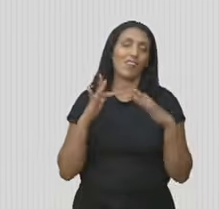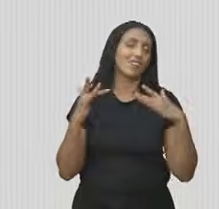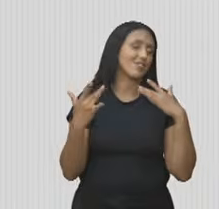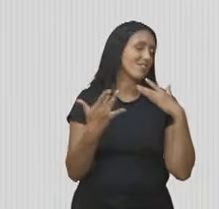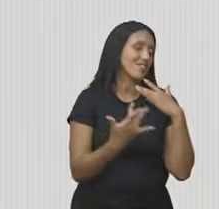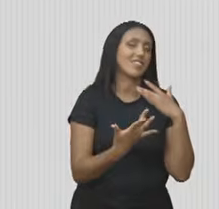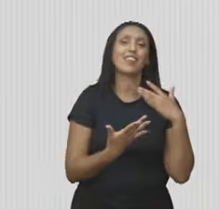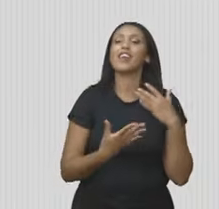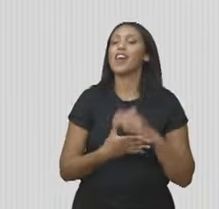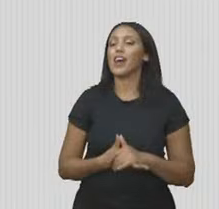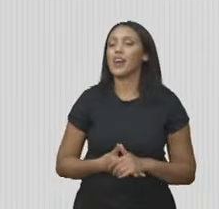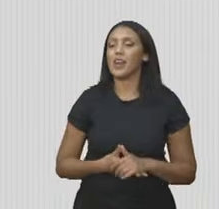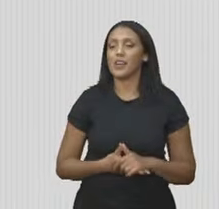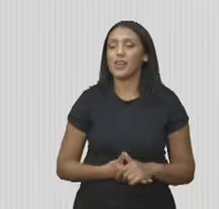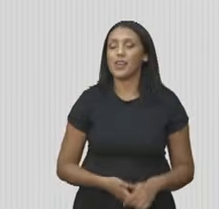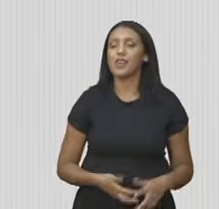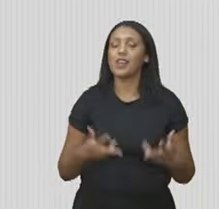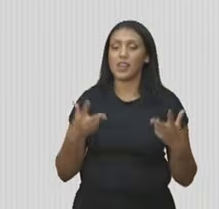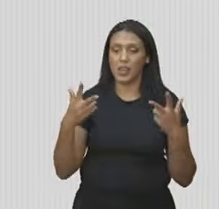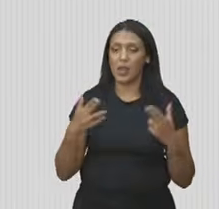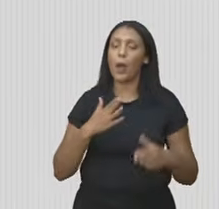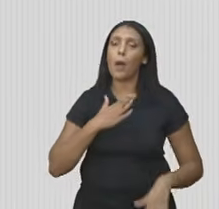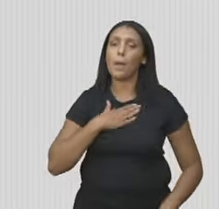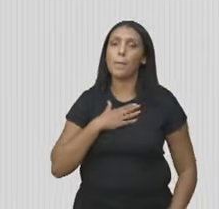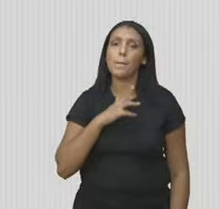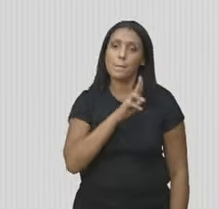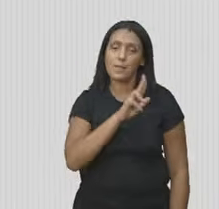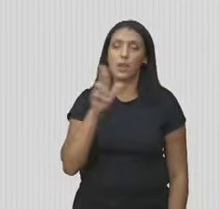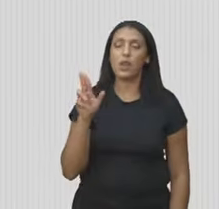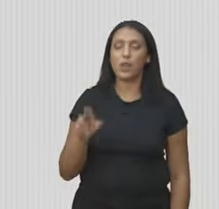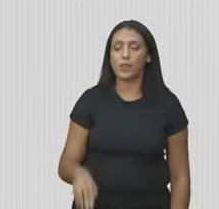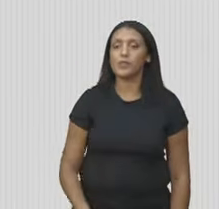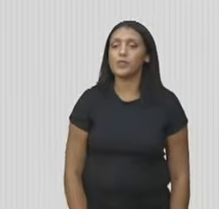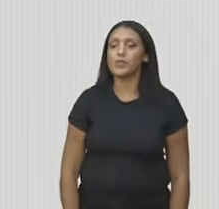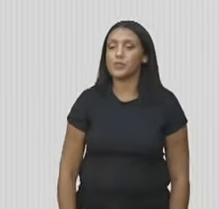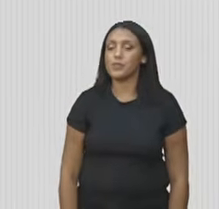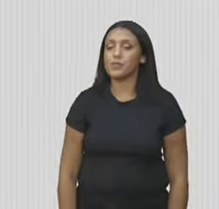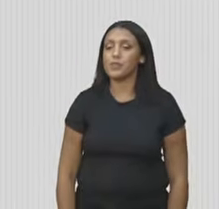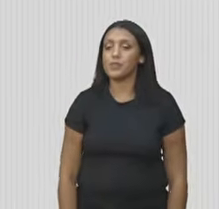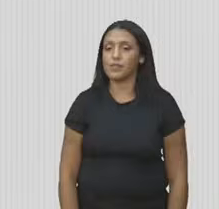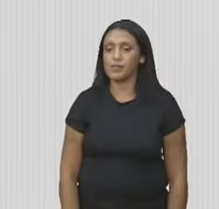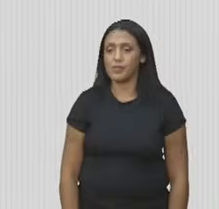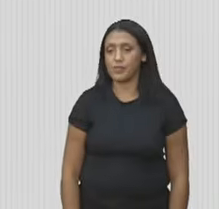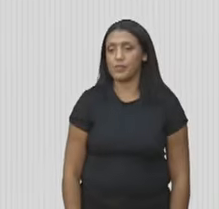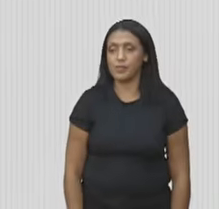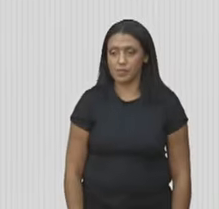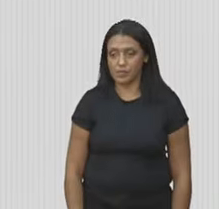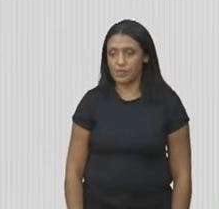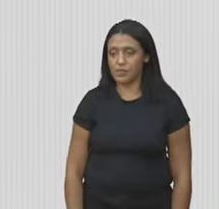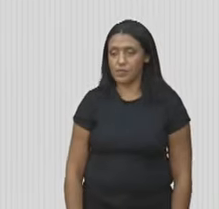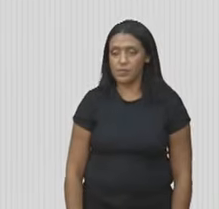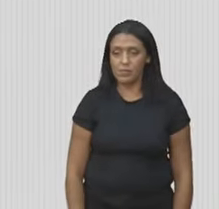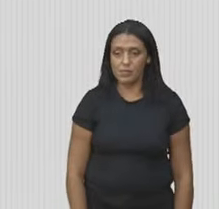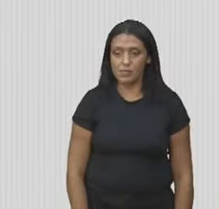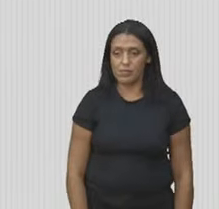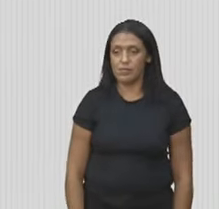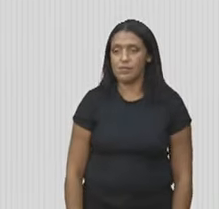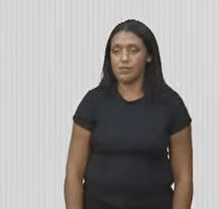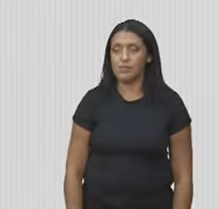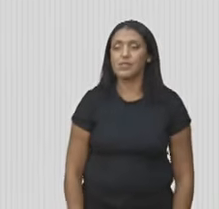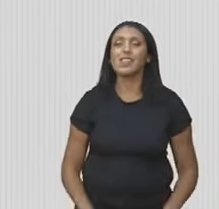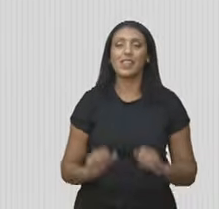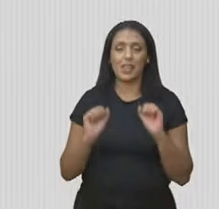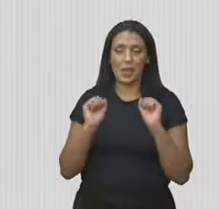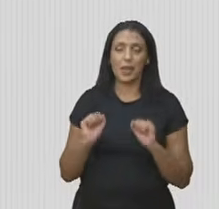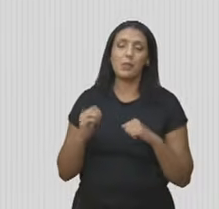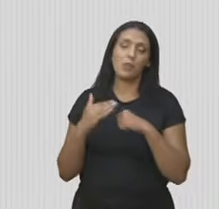mesmo user, só no TikTok que ele tem um underline no final, e no Facebook, Gabriel Belém. Você pode entrar em contato por qualquer um desses